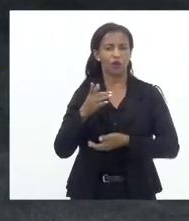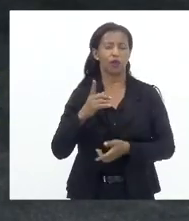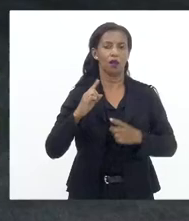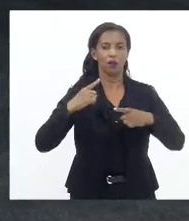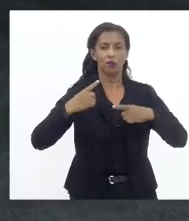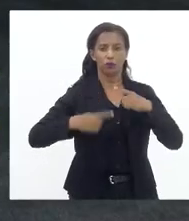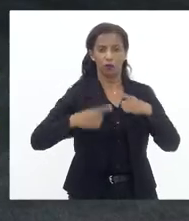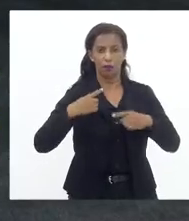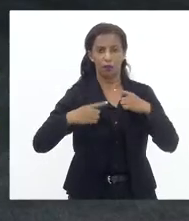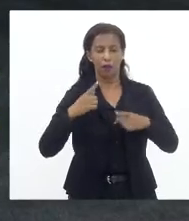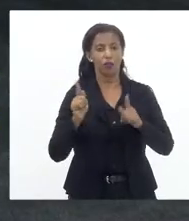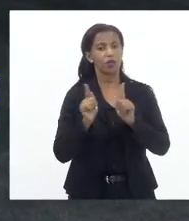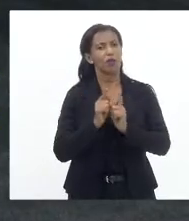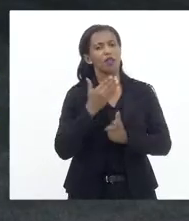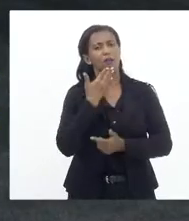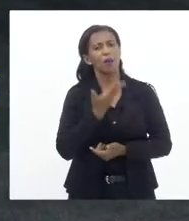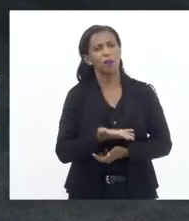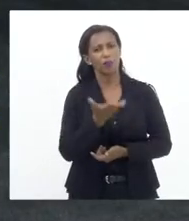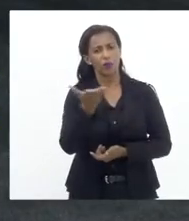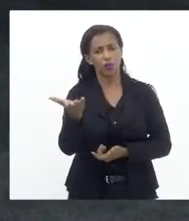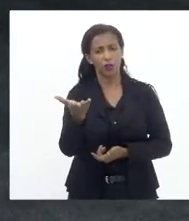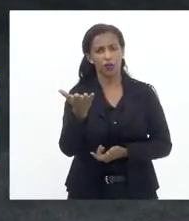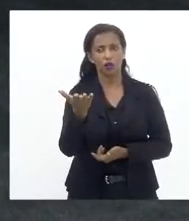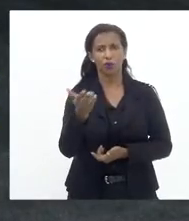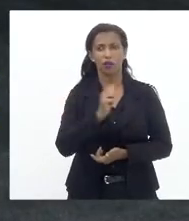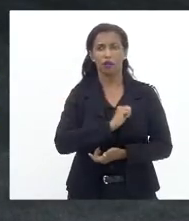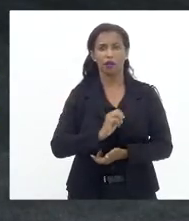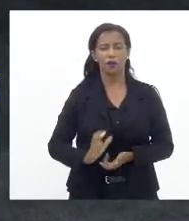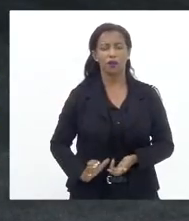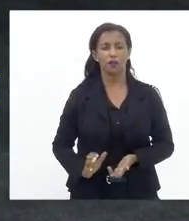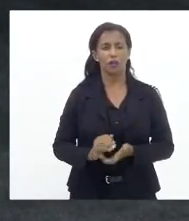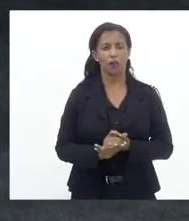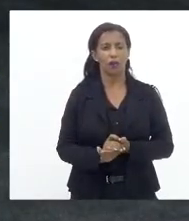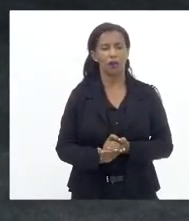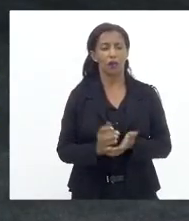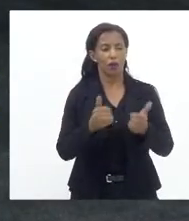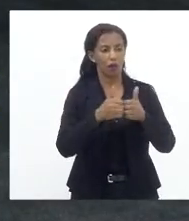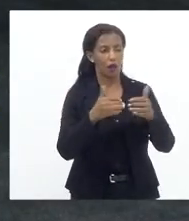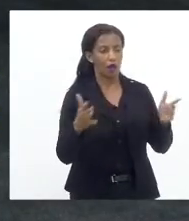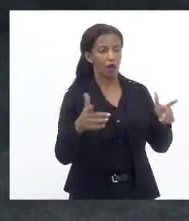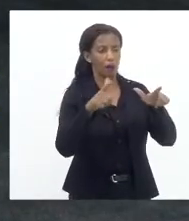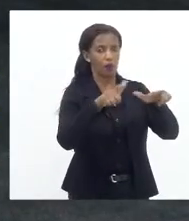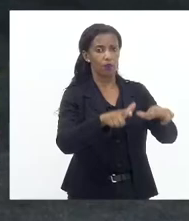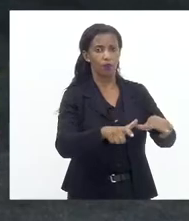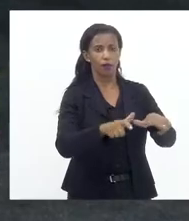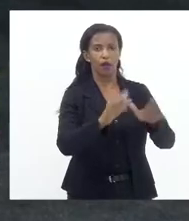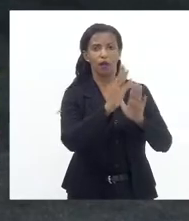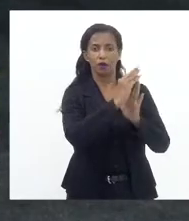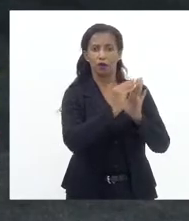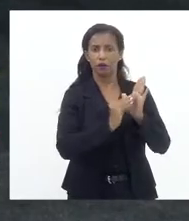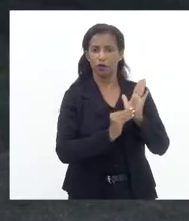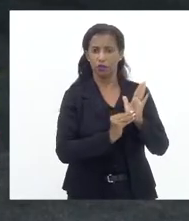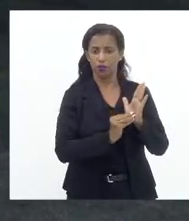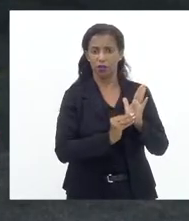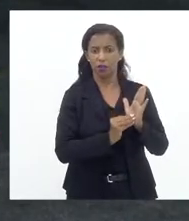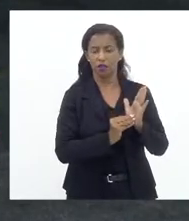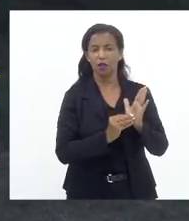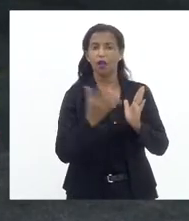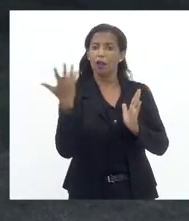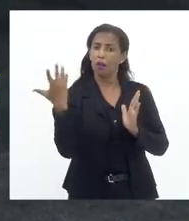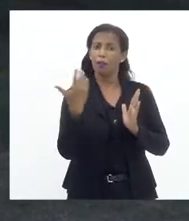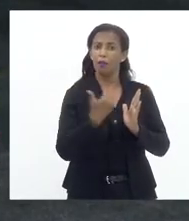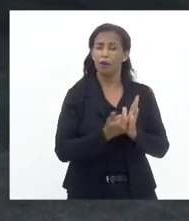e pedido também para que vossa excelência' Deputado André Ceciliano abre um espaço dentro da sua agenda para